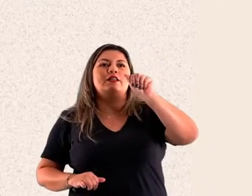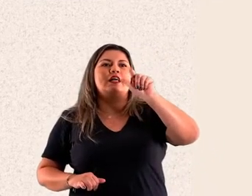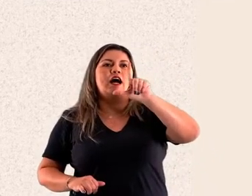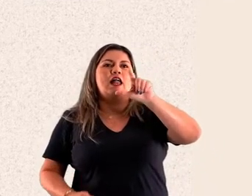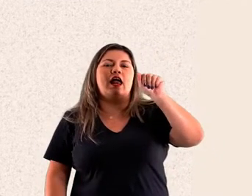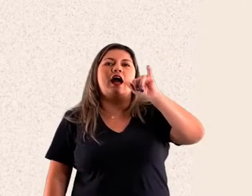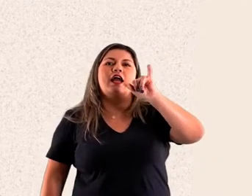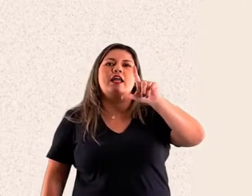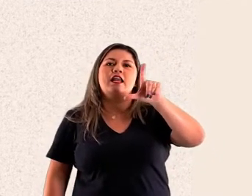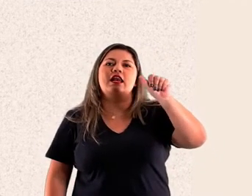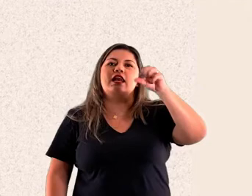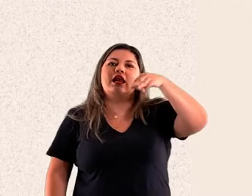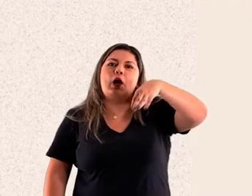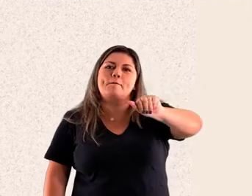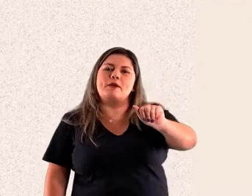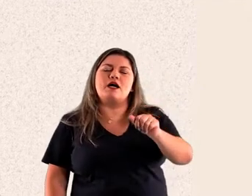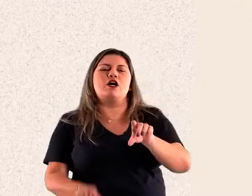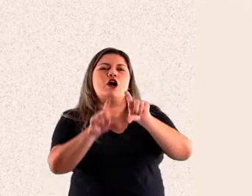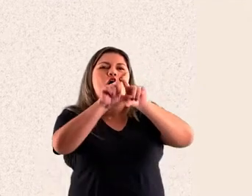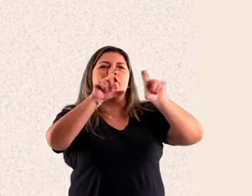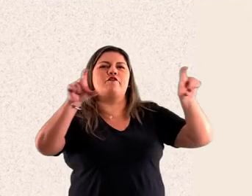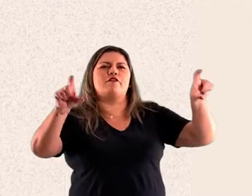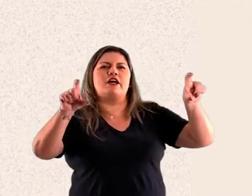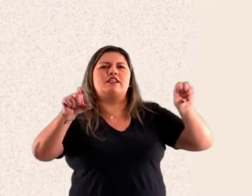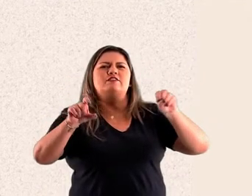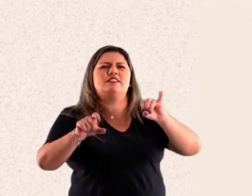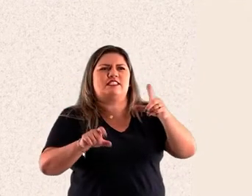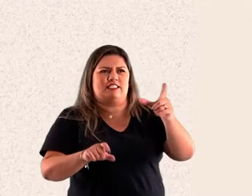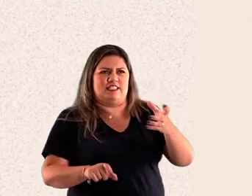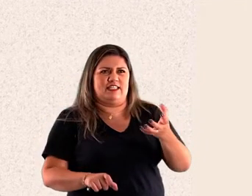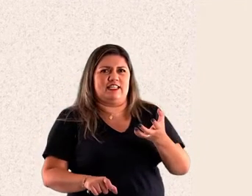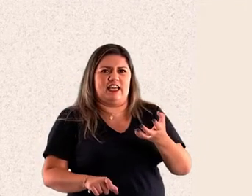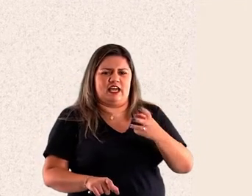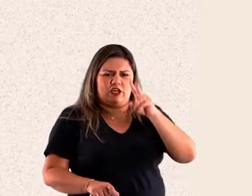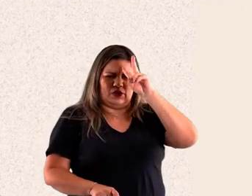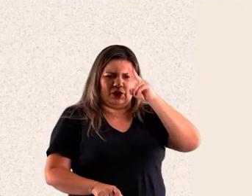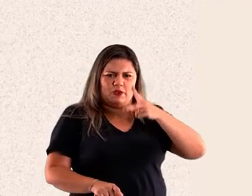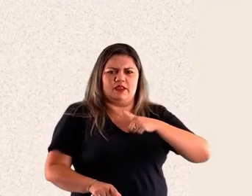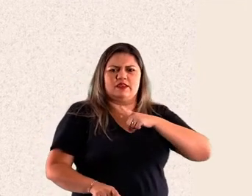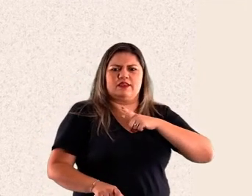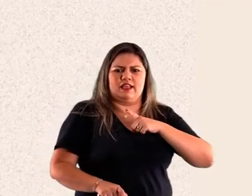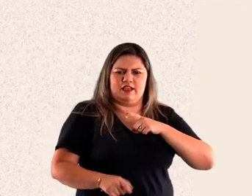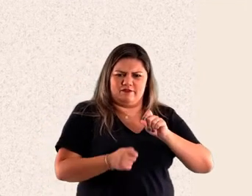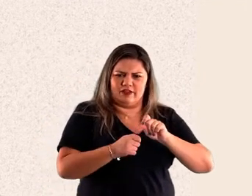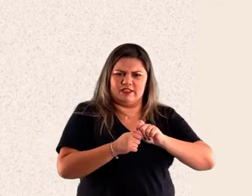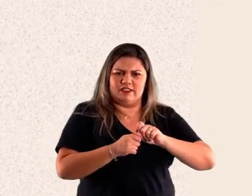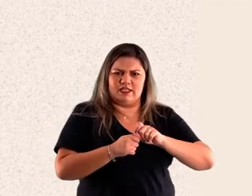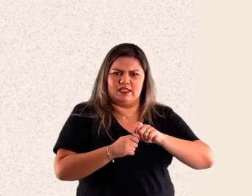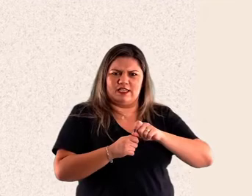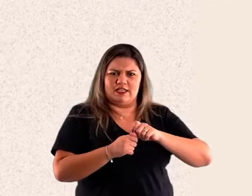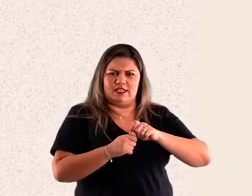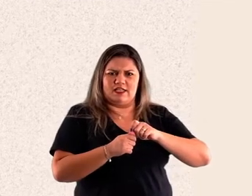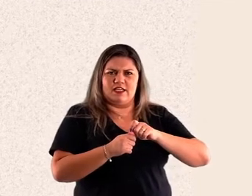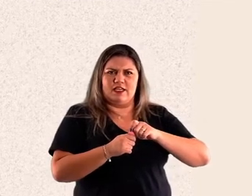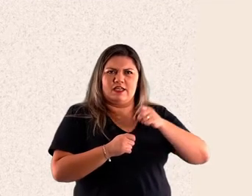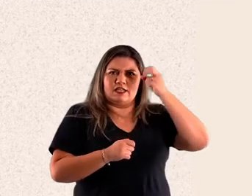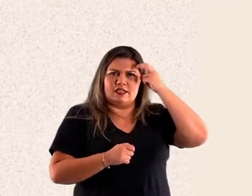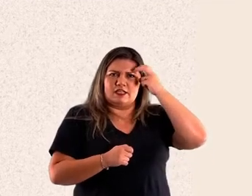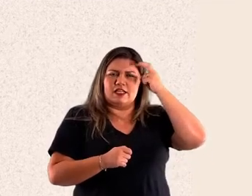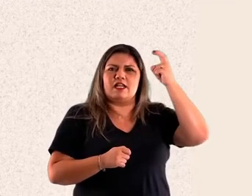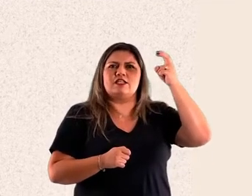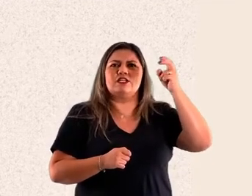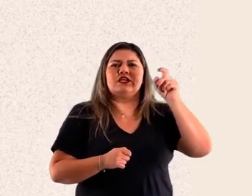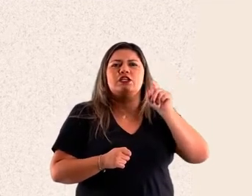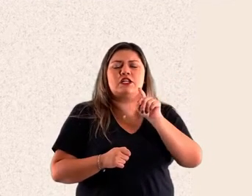ele fala se você quer ser egoísta você deveria fazê-lo de uma forma muito inteligente ou mais inteligente a maneira estúpida